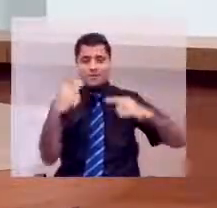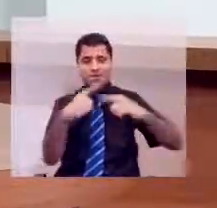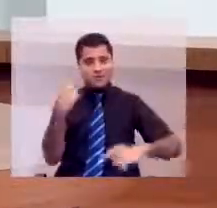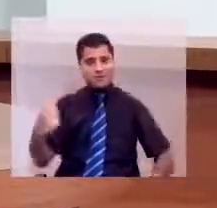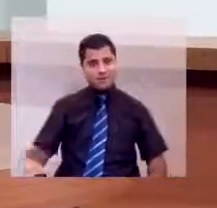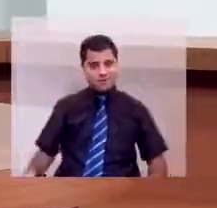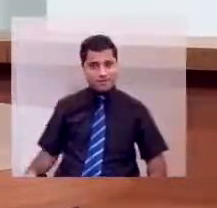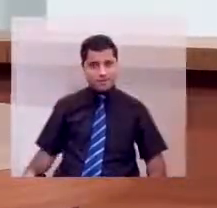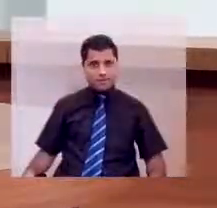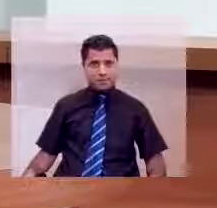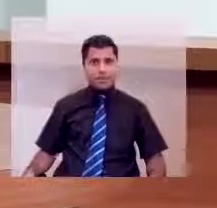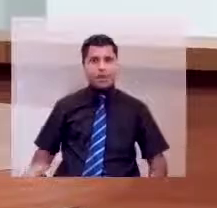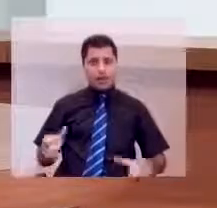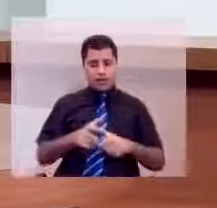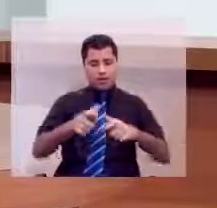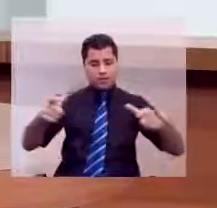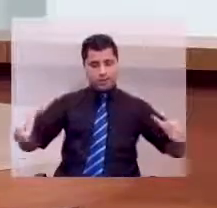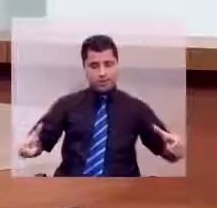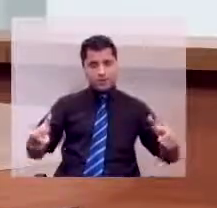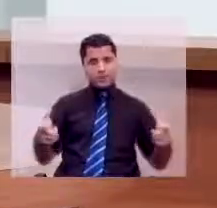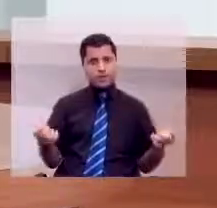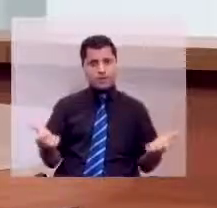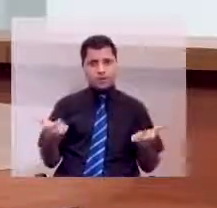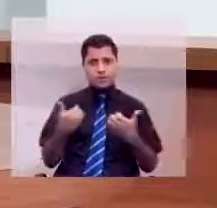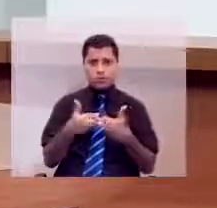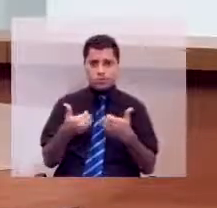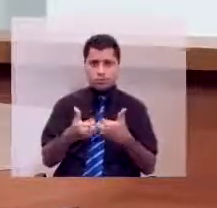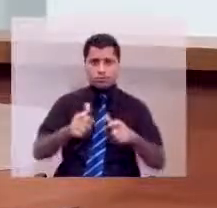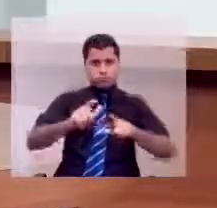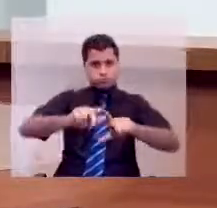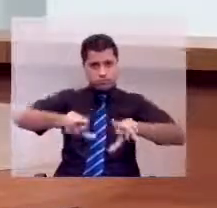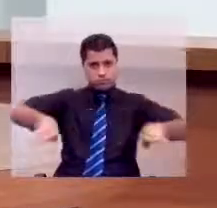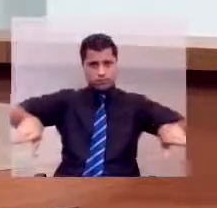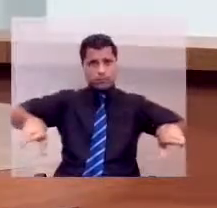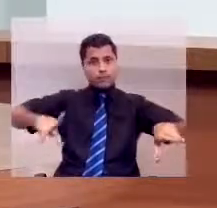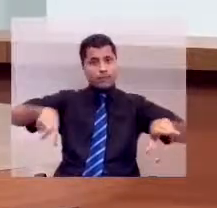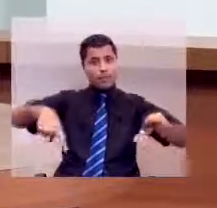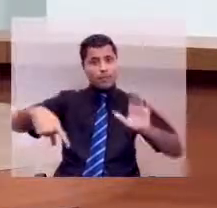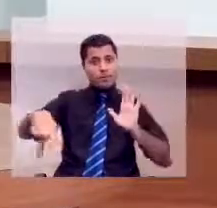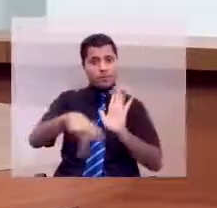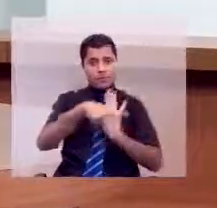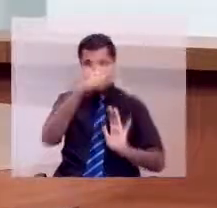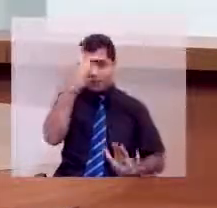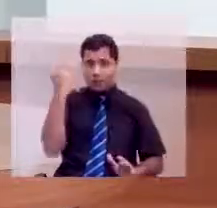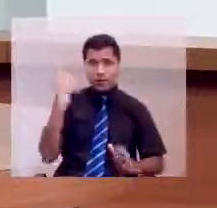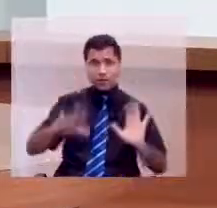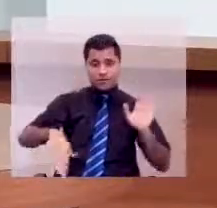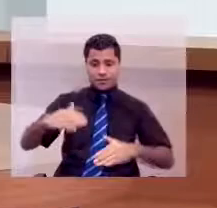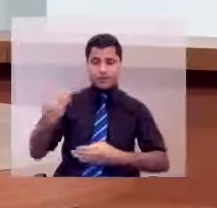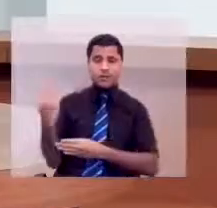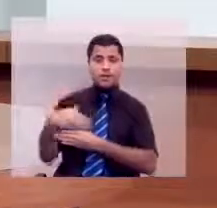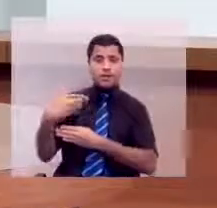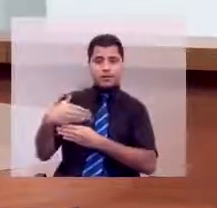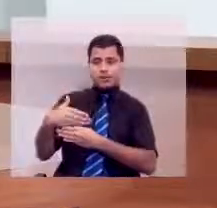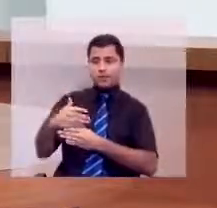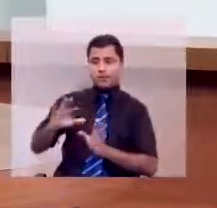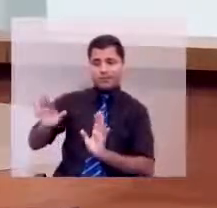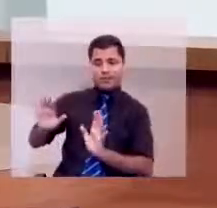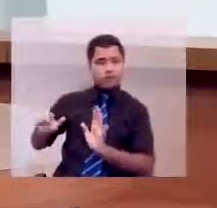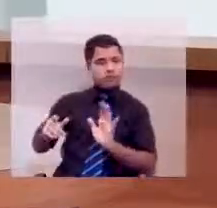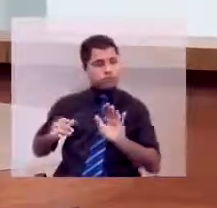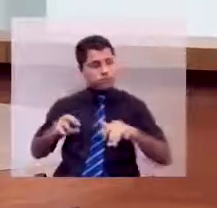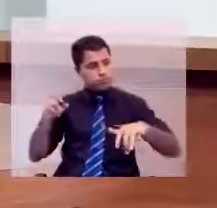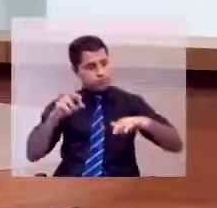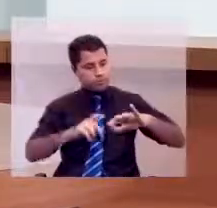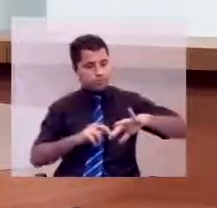grande maioria desses transportes são pessoas que inclusive saíram do táxi e foram